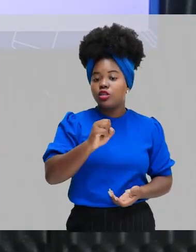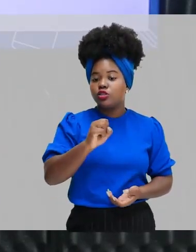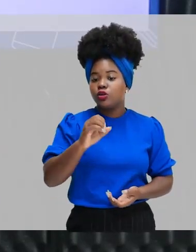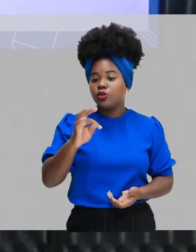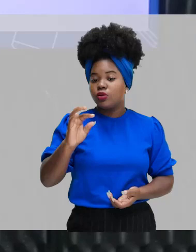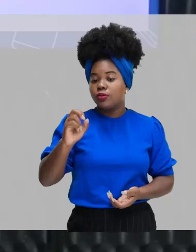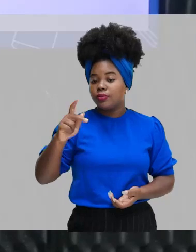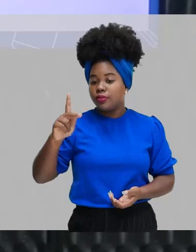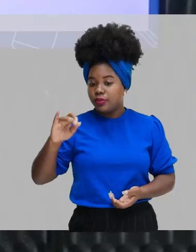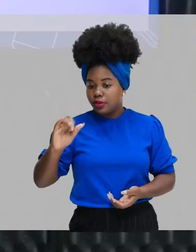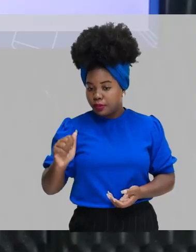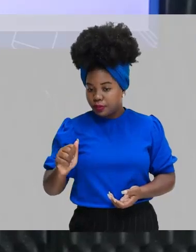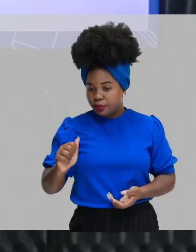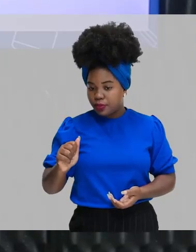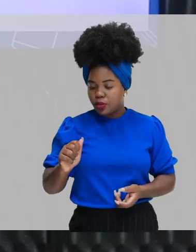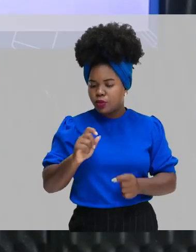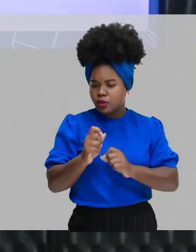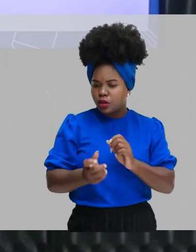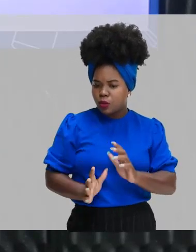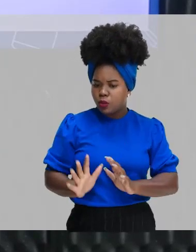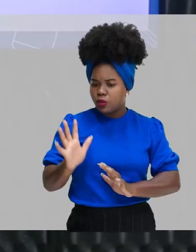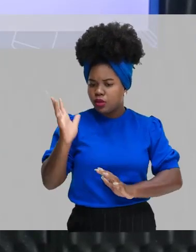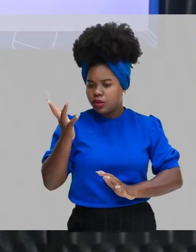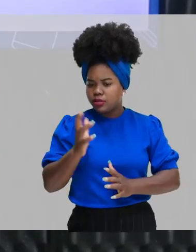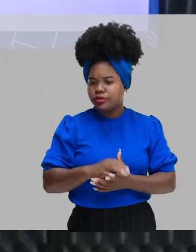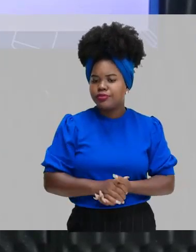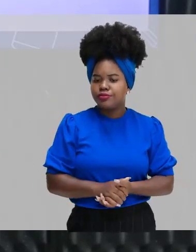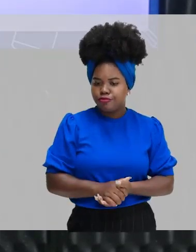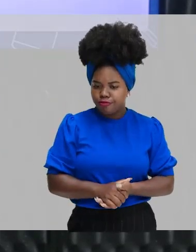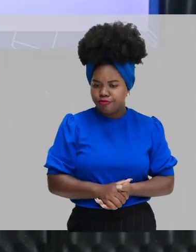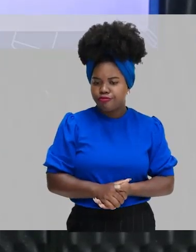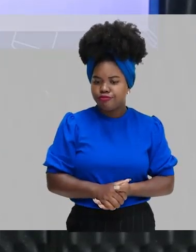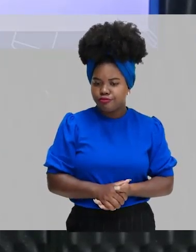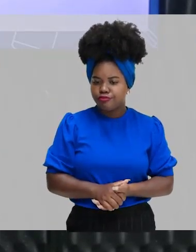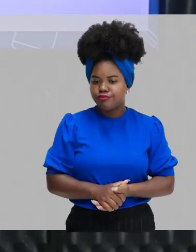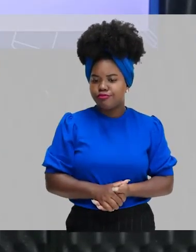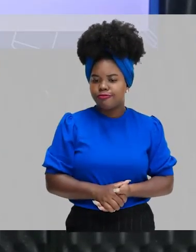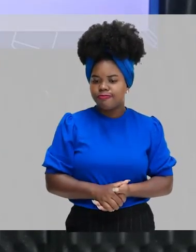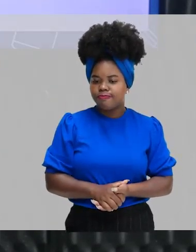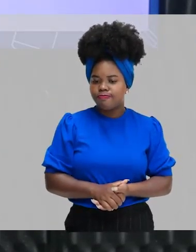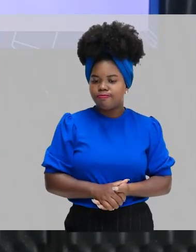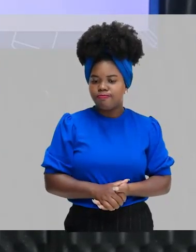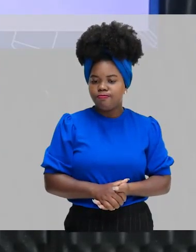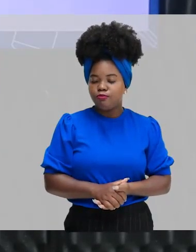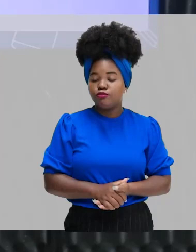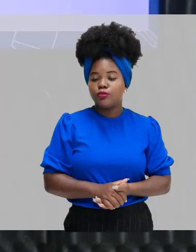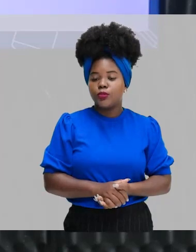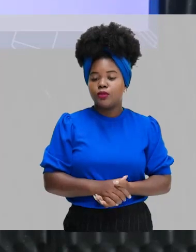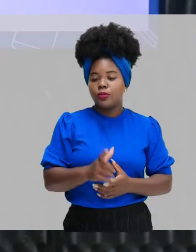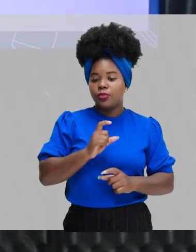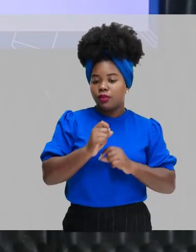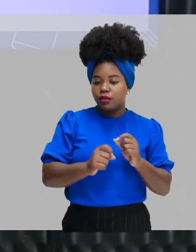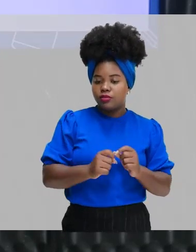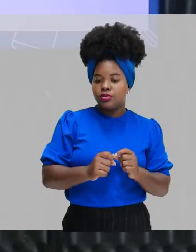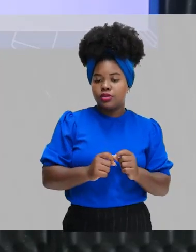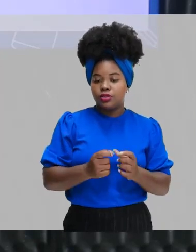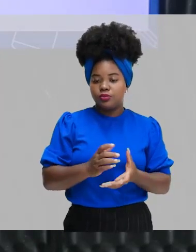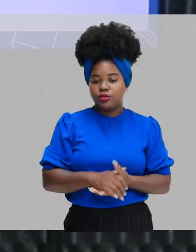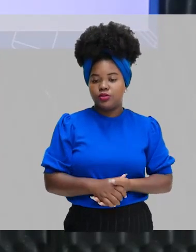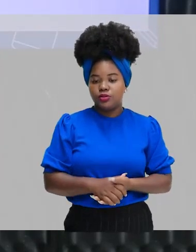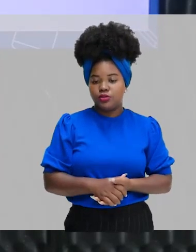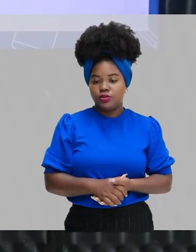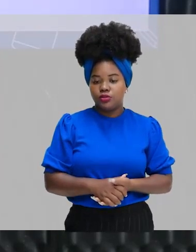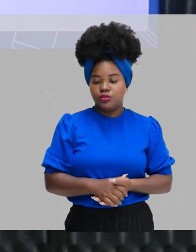isotopia a isotopia quando quando eh vai ser quando a gente tiver o mesmo elemento